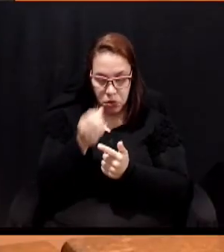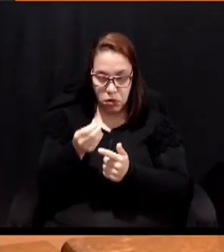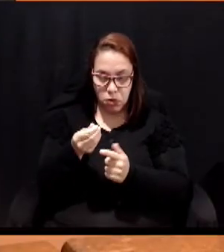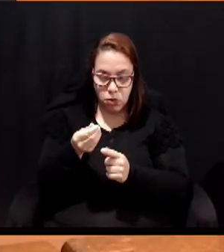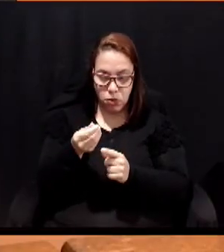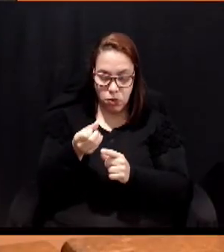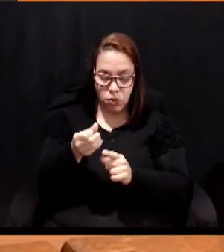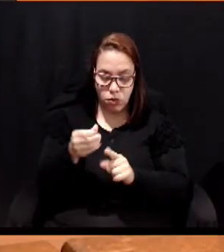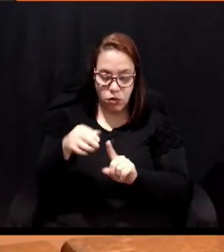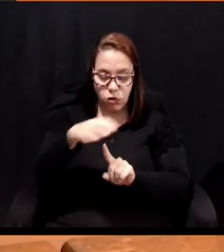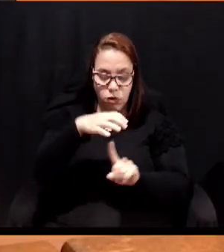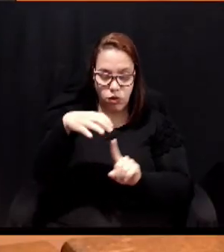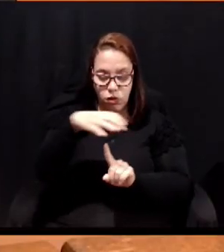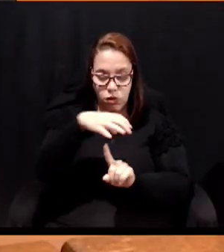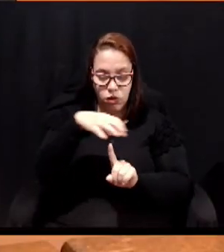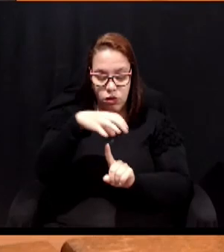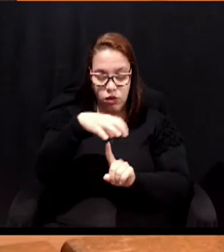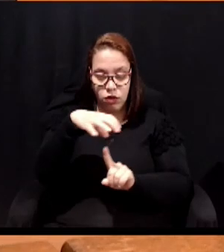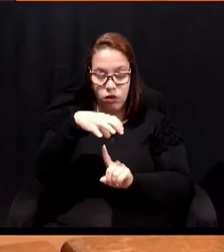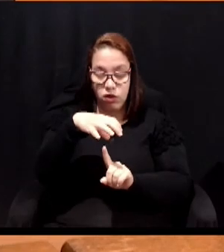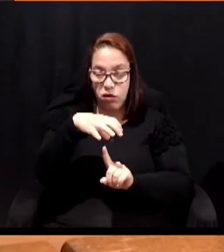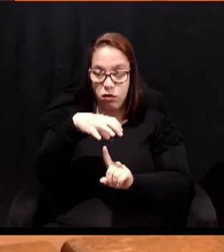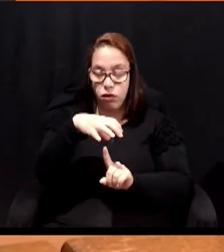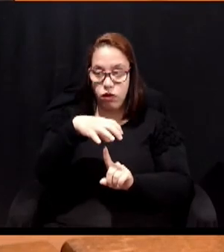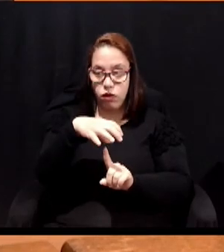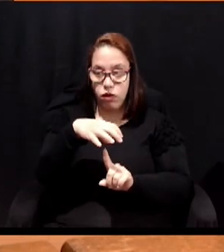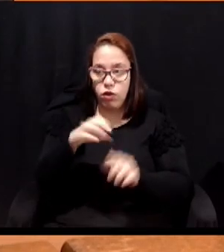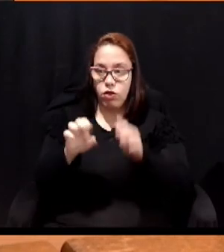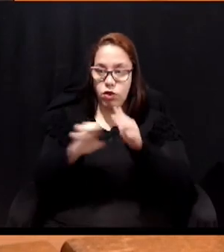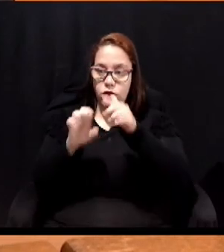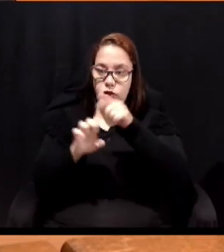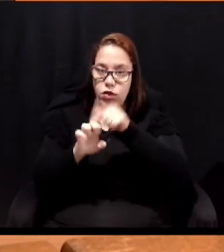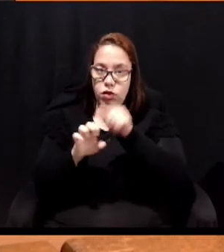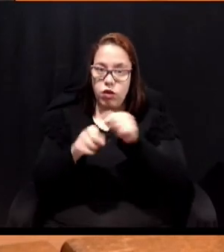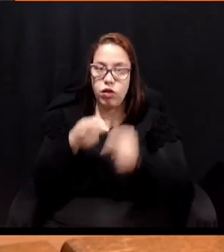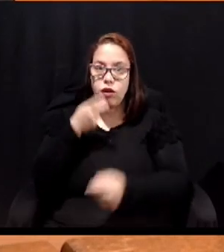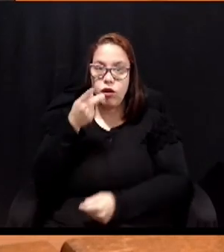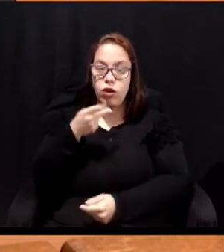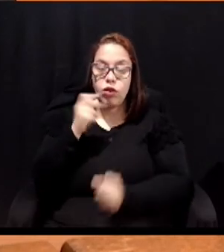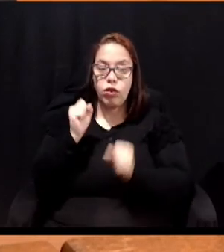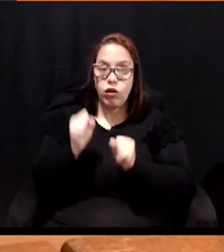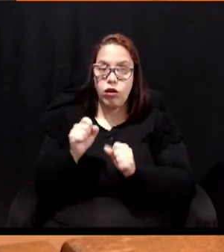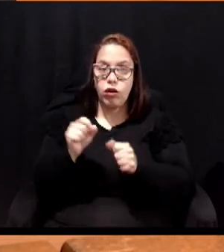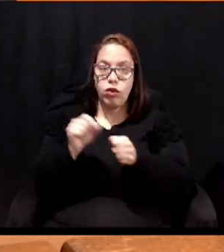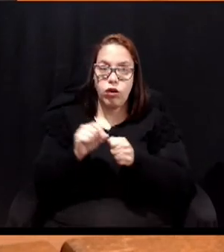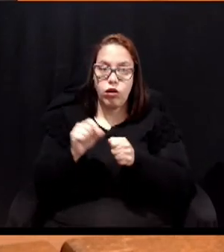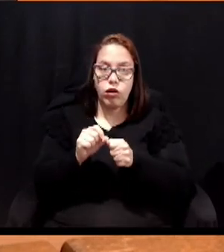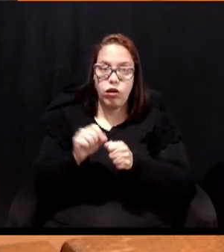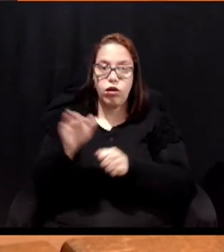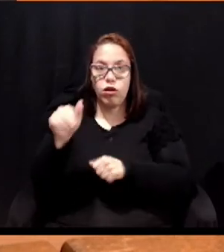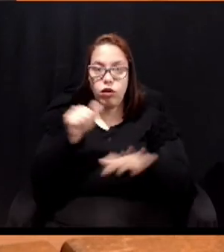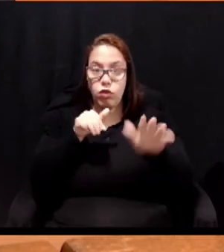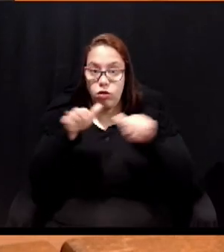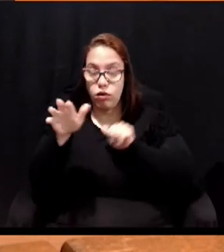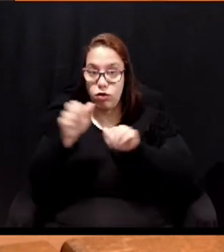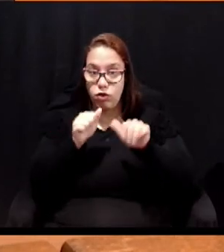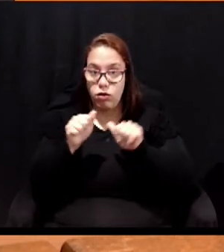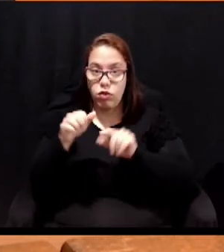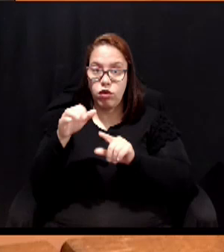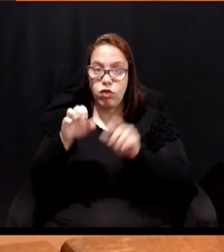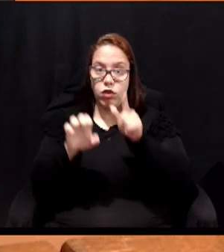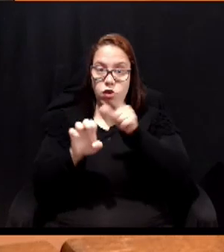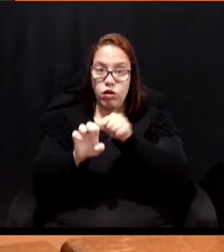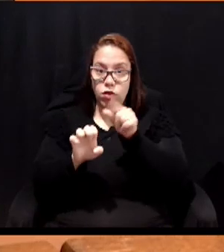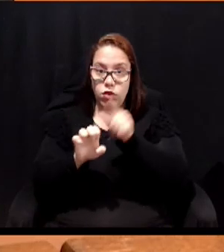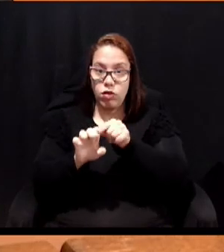e empreendedores, uma sugestão é que a gente possa fazer uma chamada para esses empresários, porque a gente